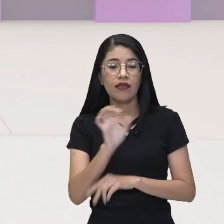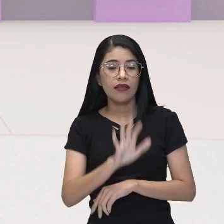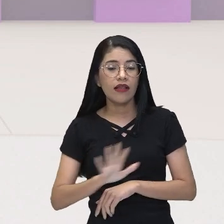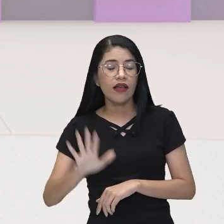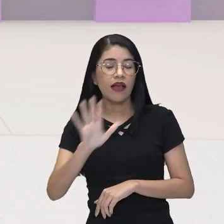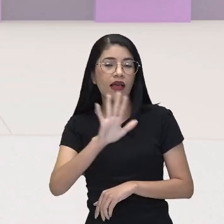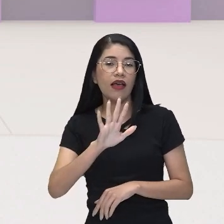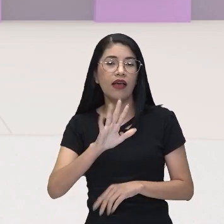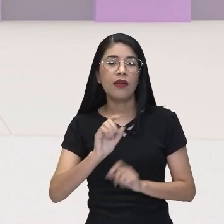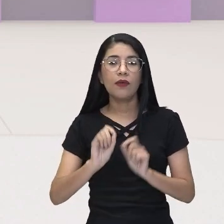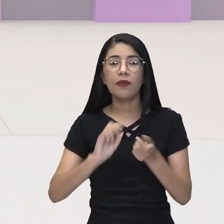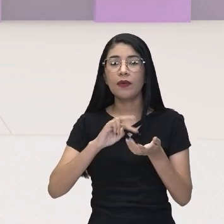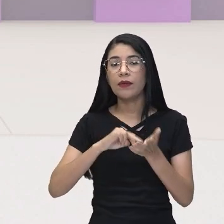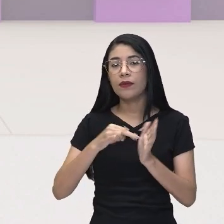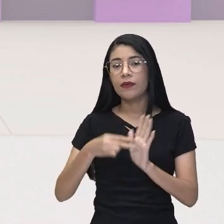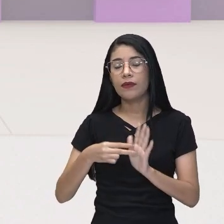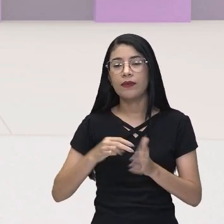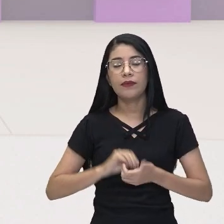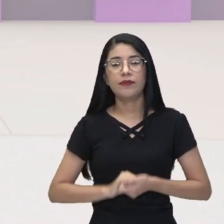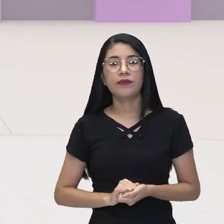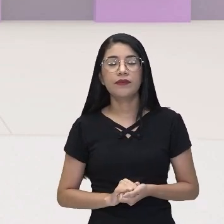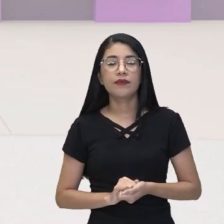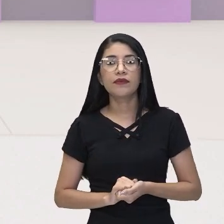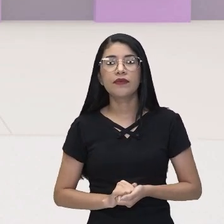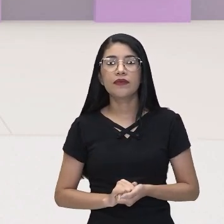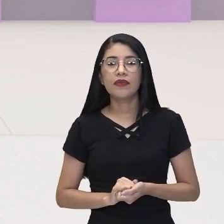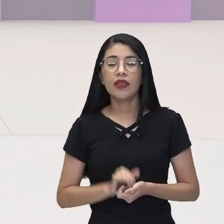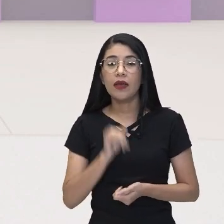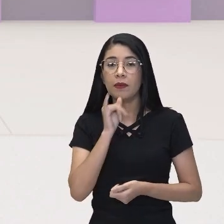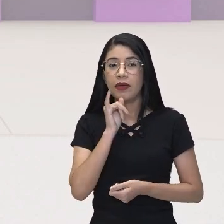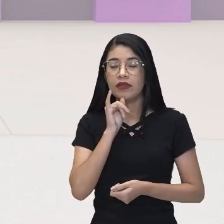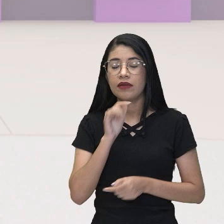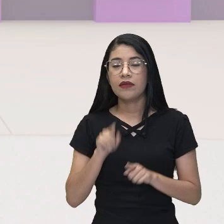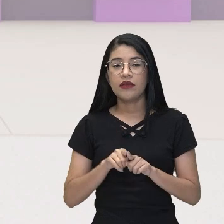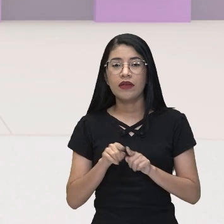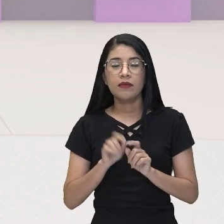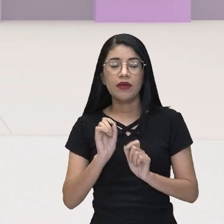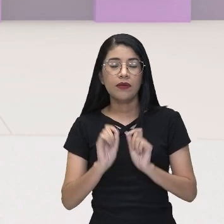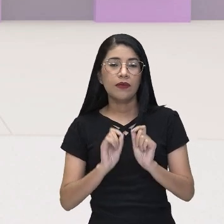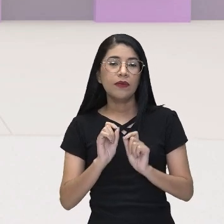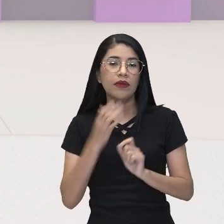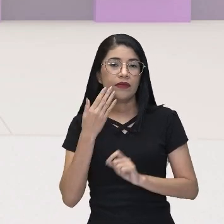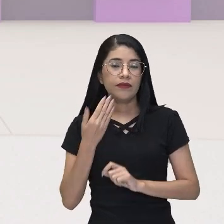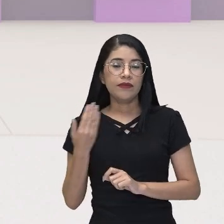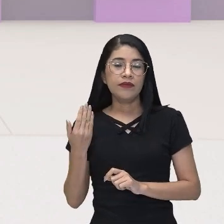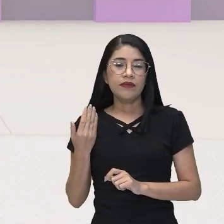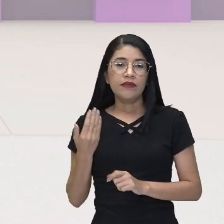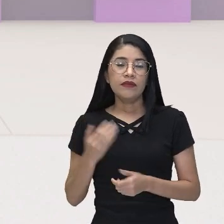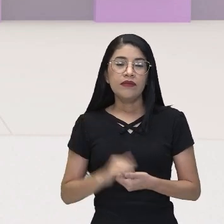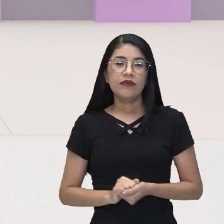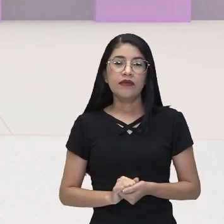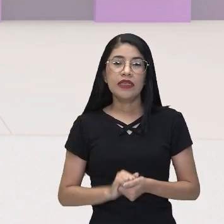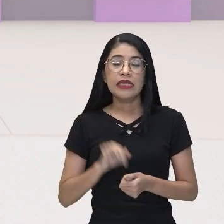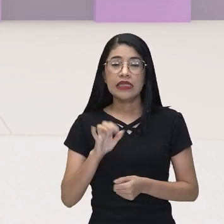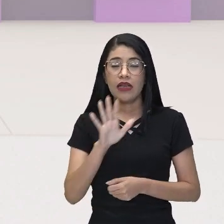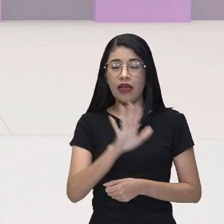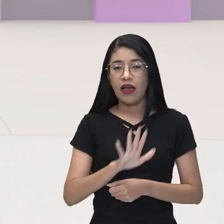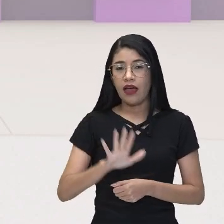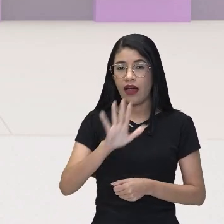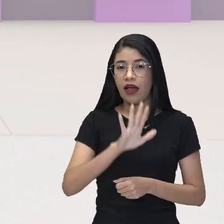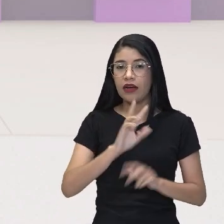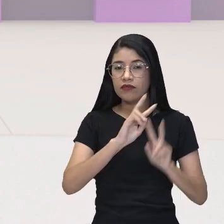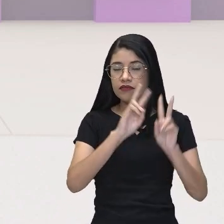que é a área? Vamos lá. Nós temos aqui, por exemplo, então, o seguinte. Quando a gente falar de área,